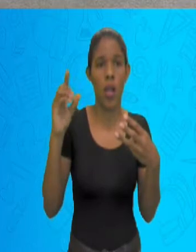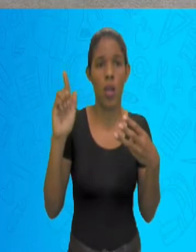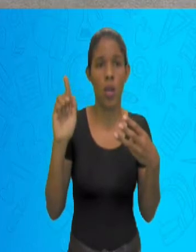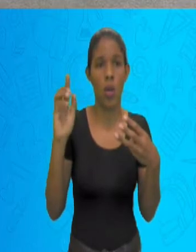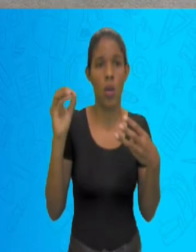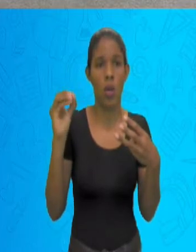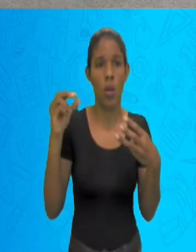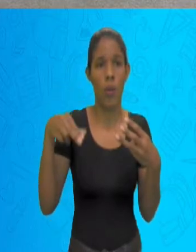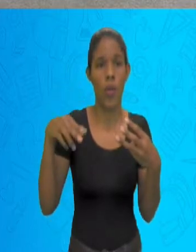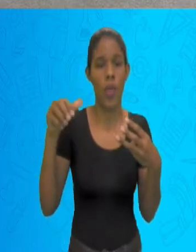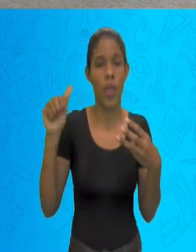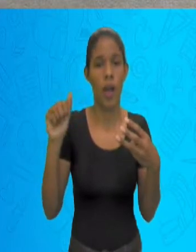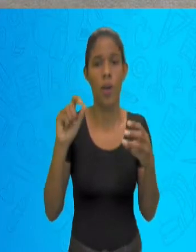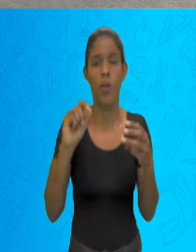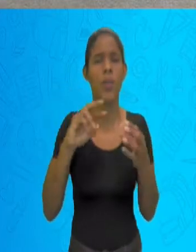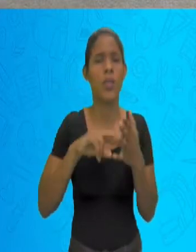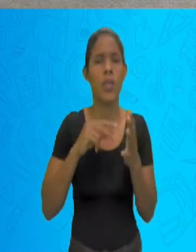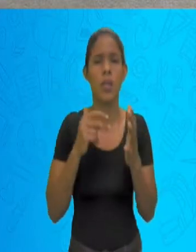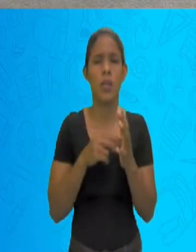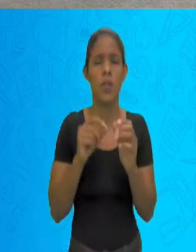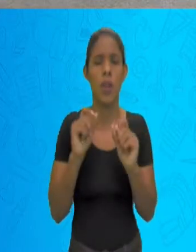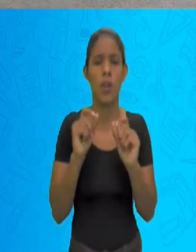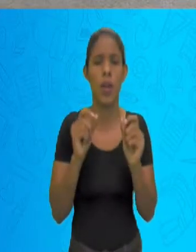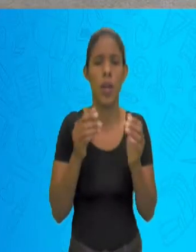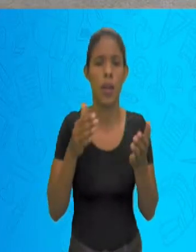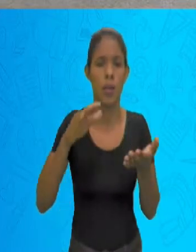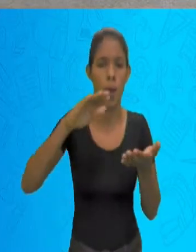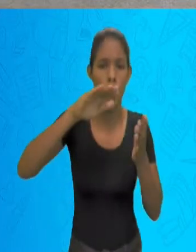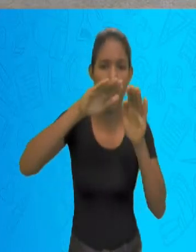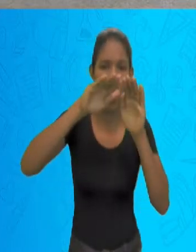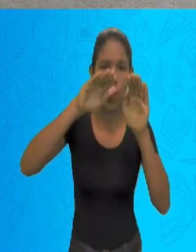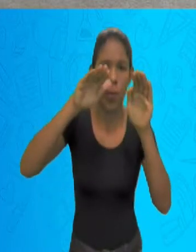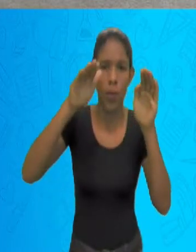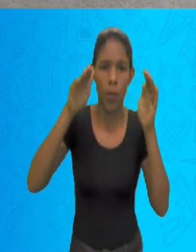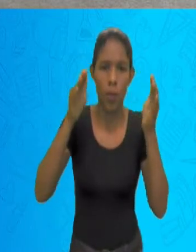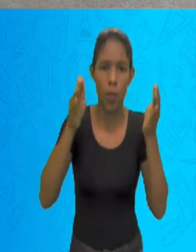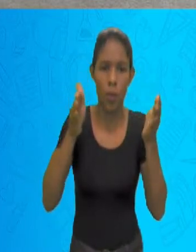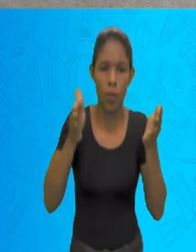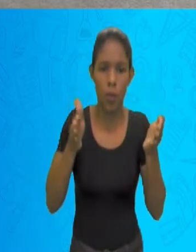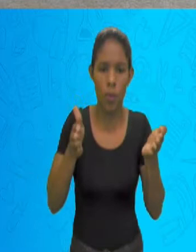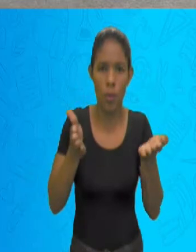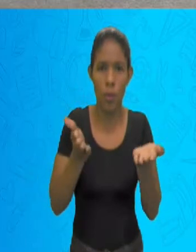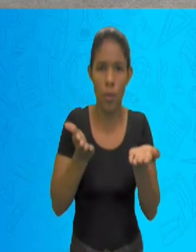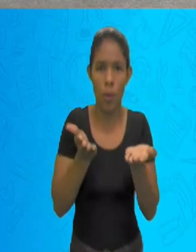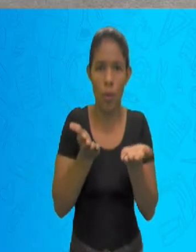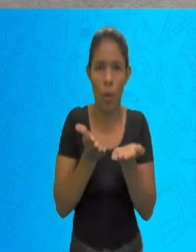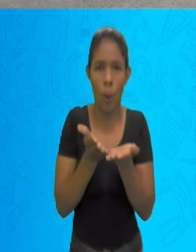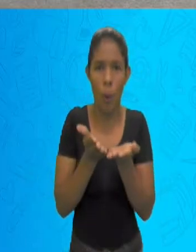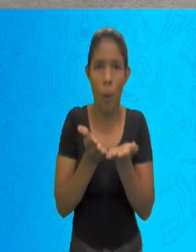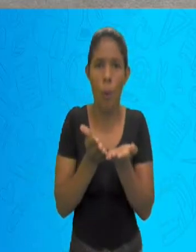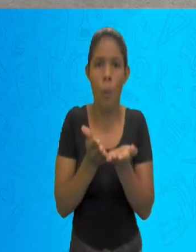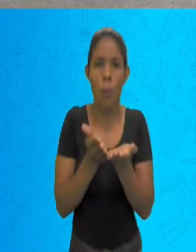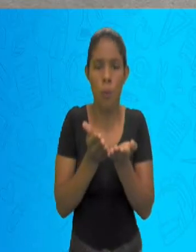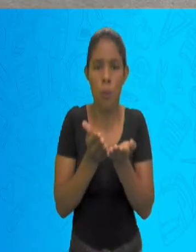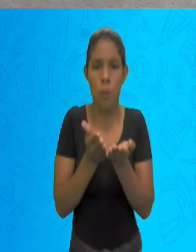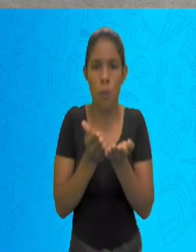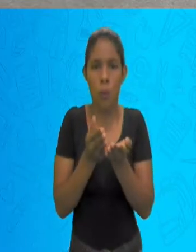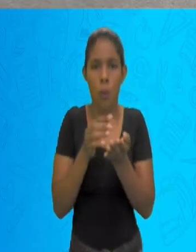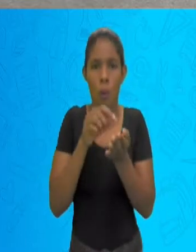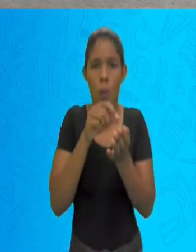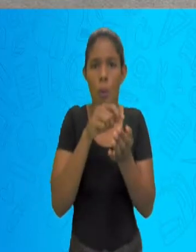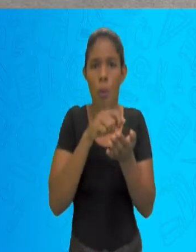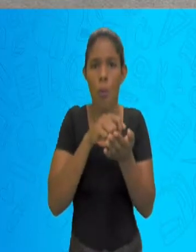com lados. A palavra polígono vem da palavra em grego polígonos, que significa